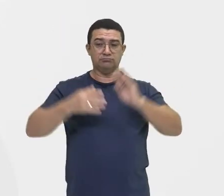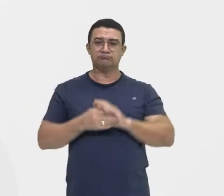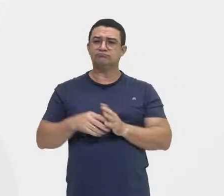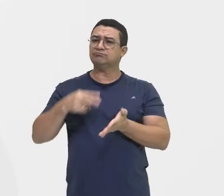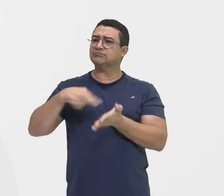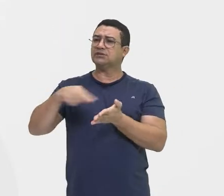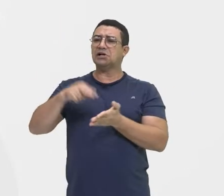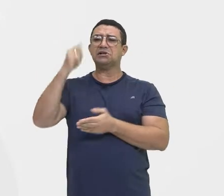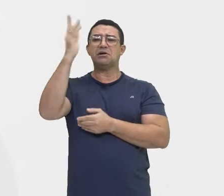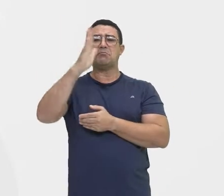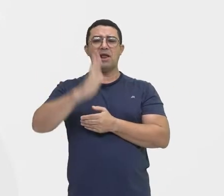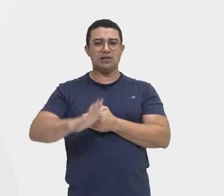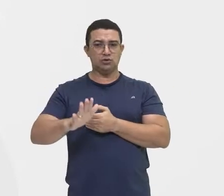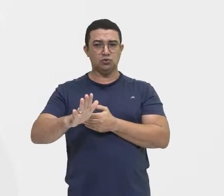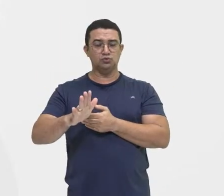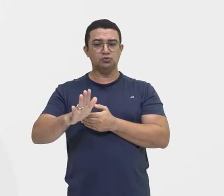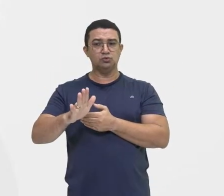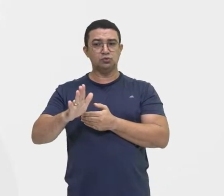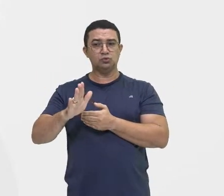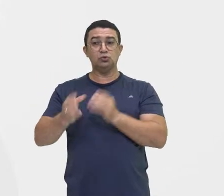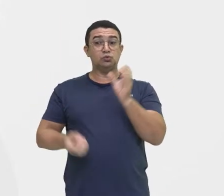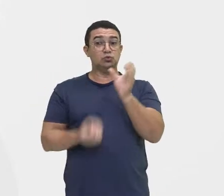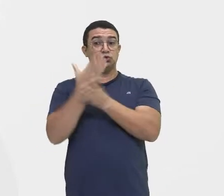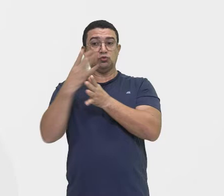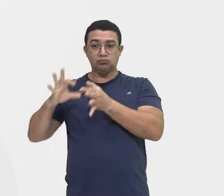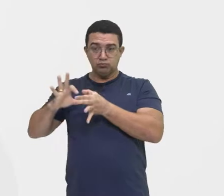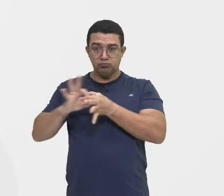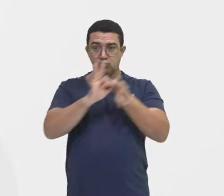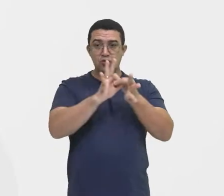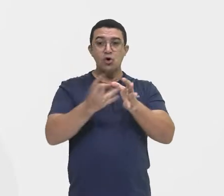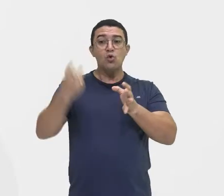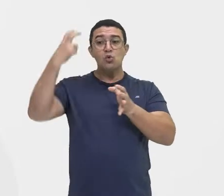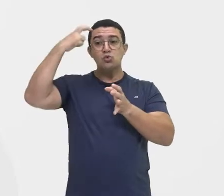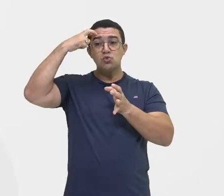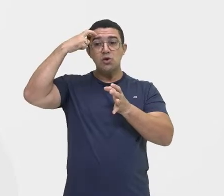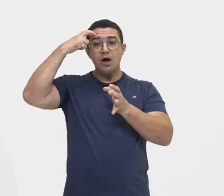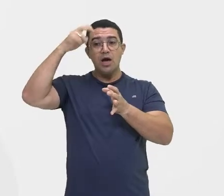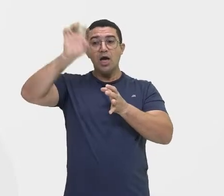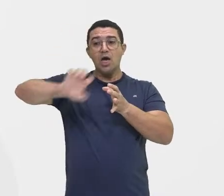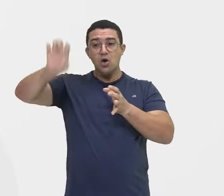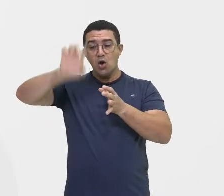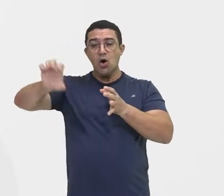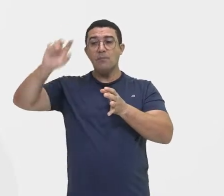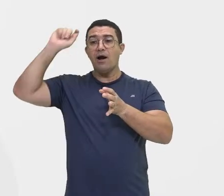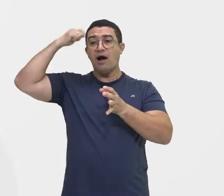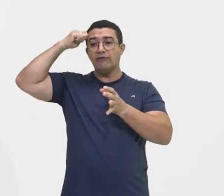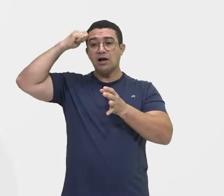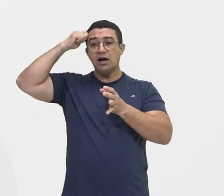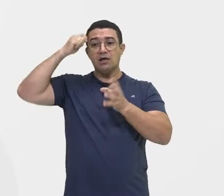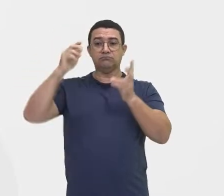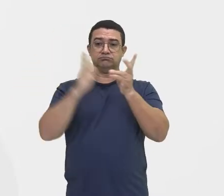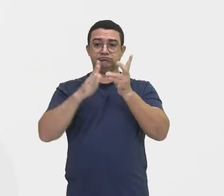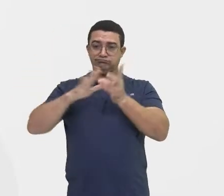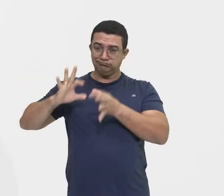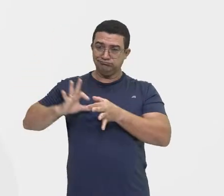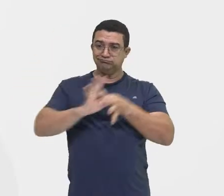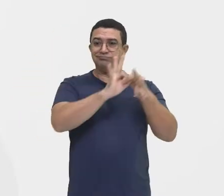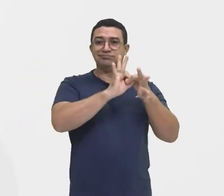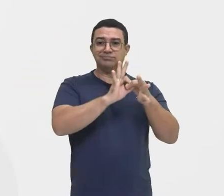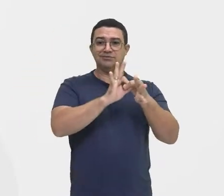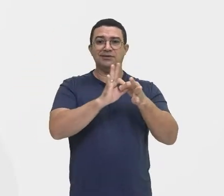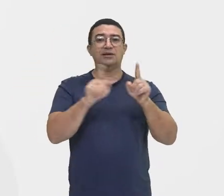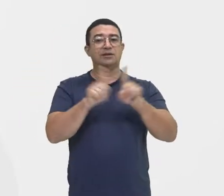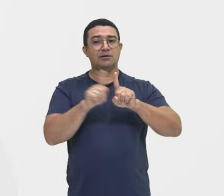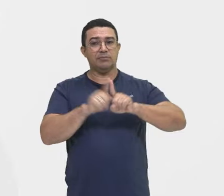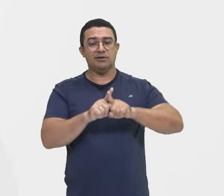surgiram da fusão das culturas europeia, africana e indígena, aliada às manifestações oriundas do